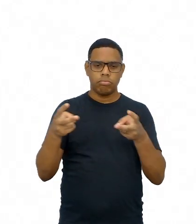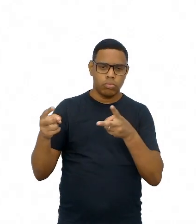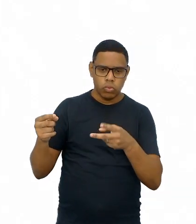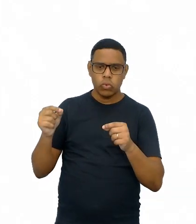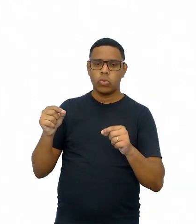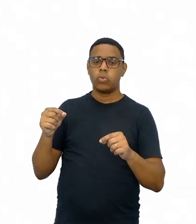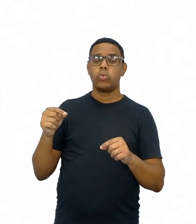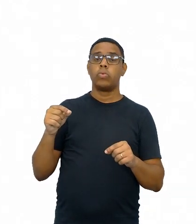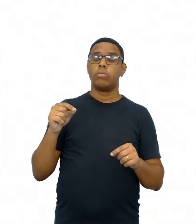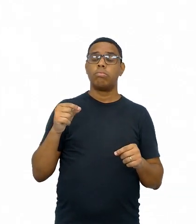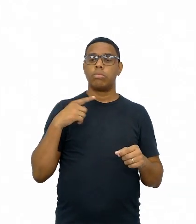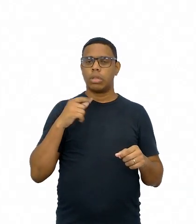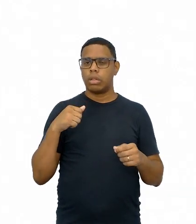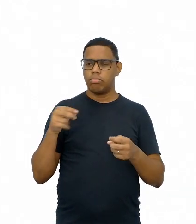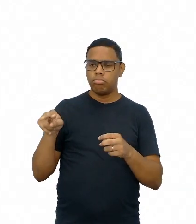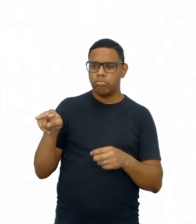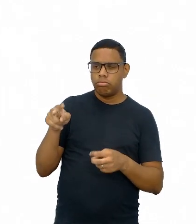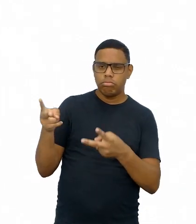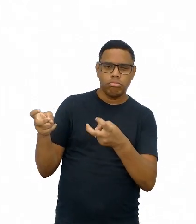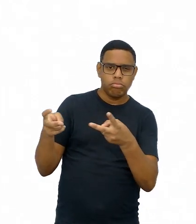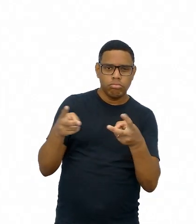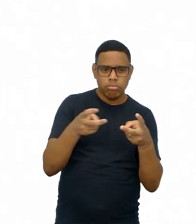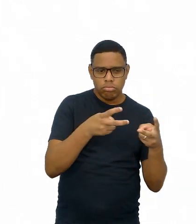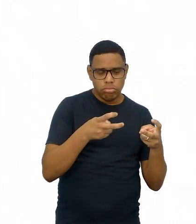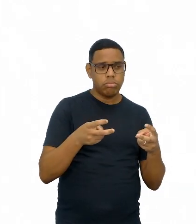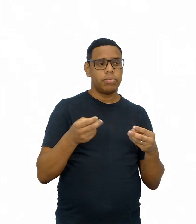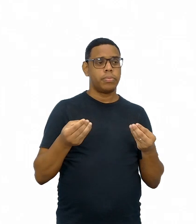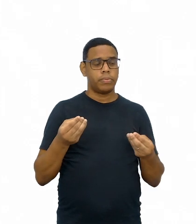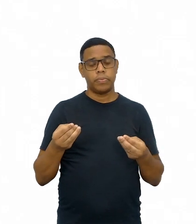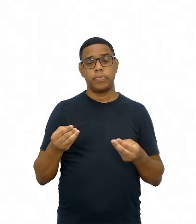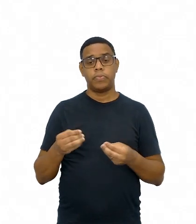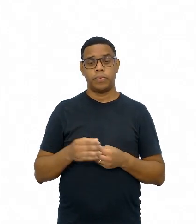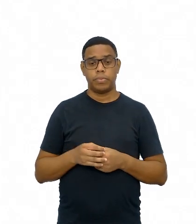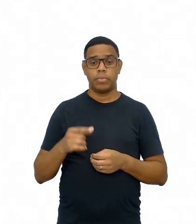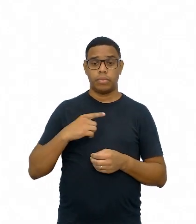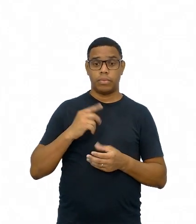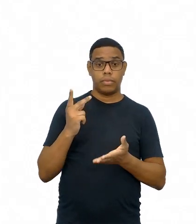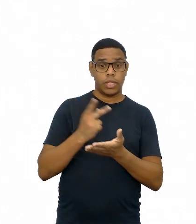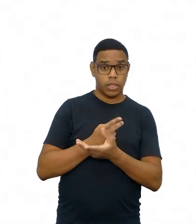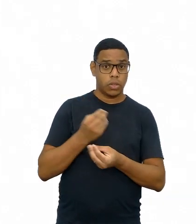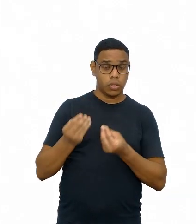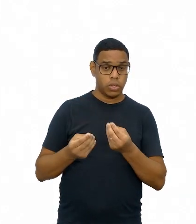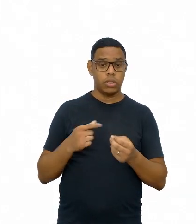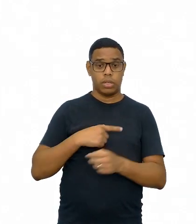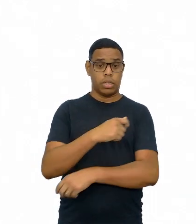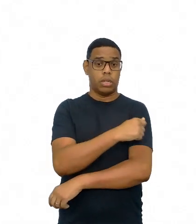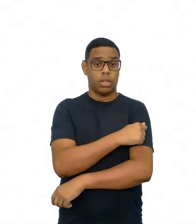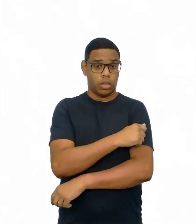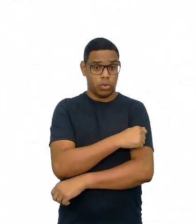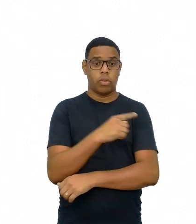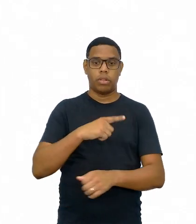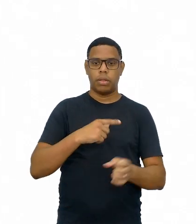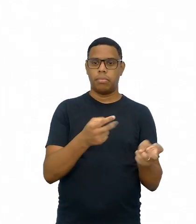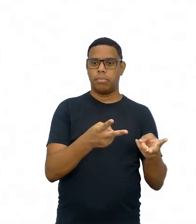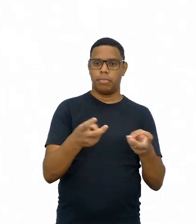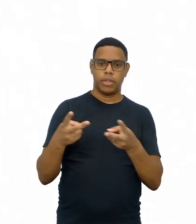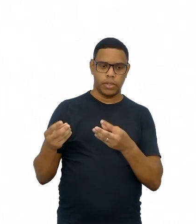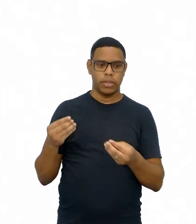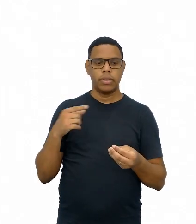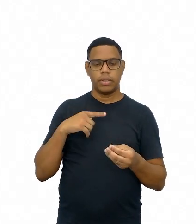observações, ou seja, ao observar, né, um caso particular, os estudantes percebem que